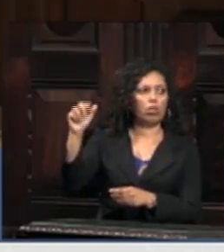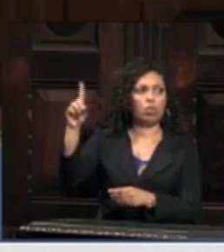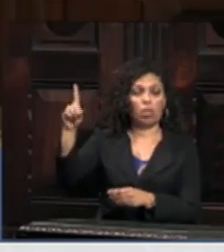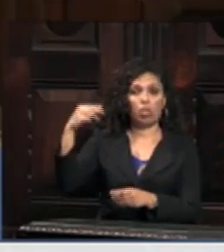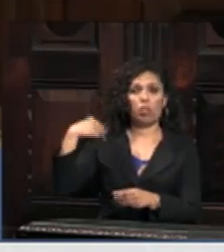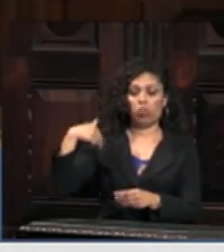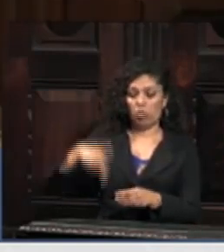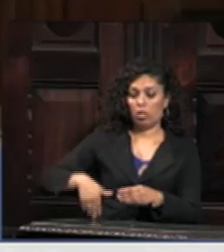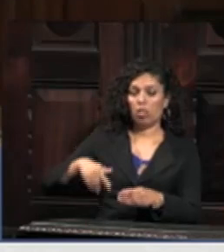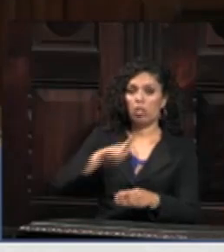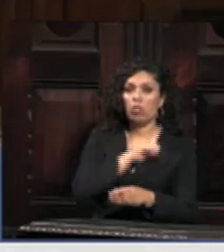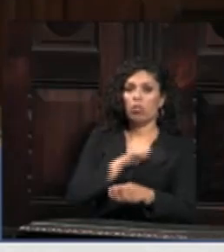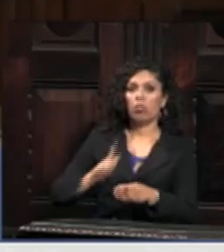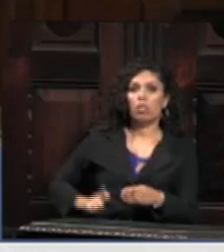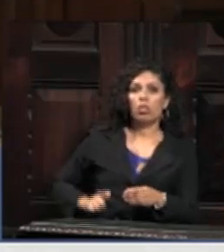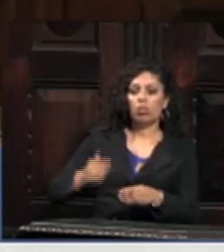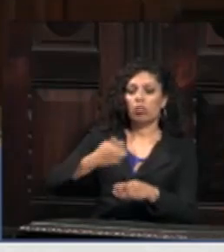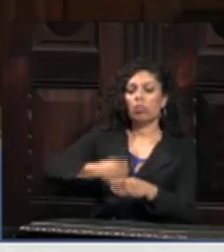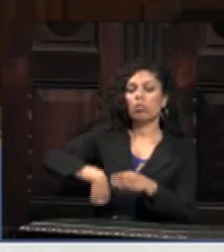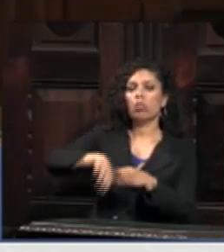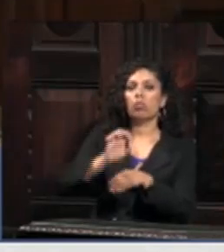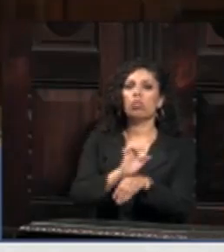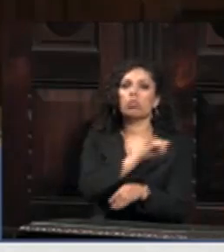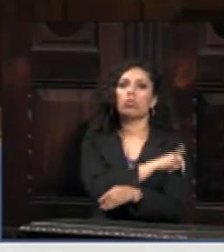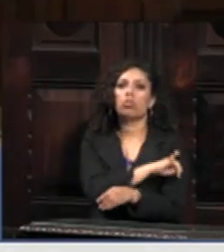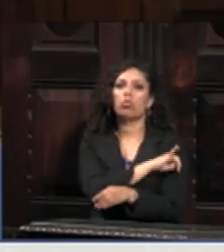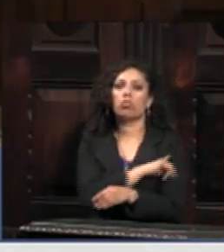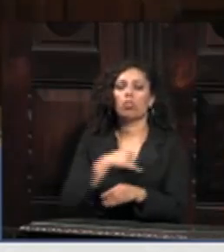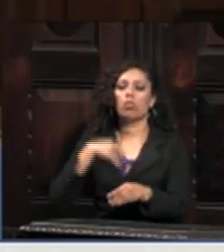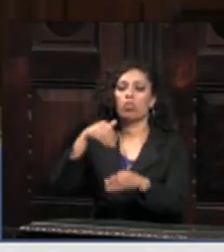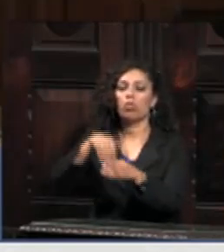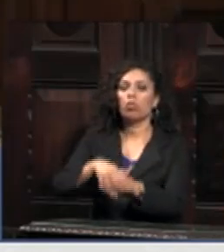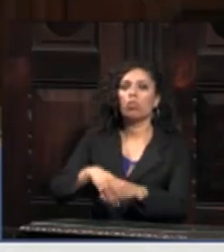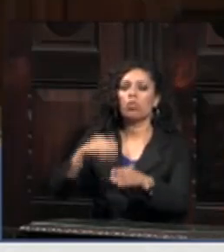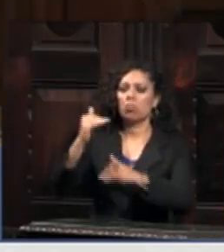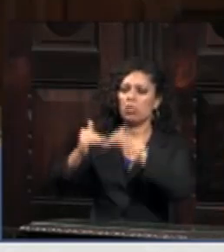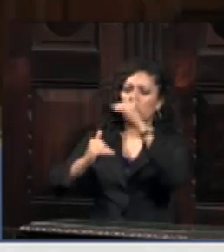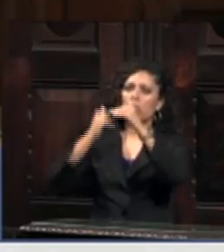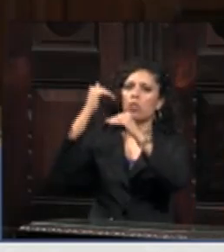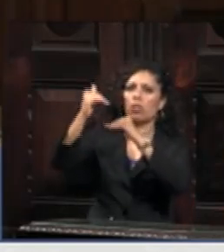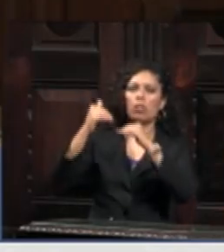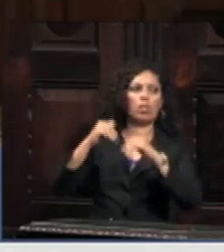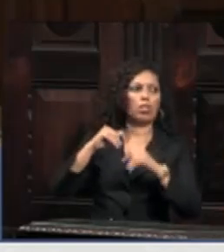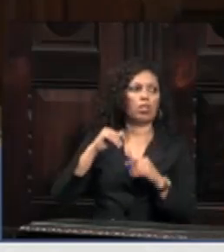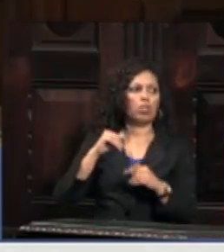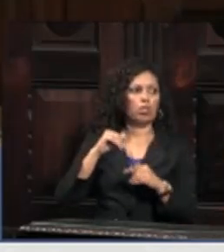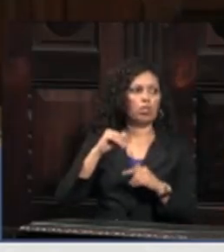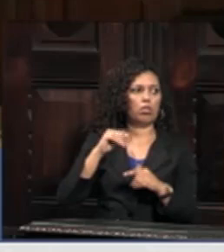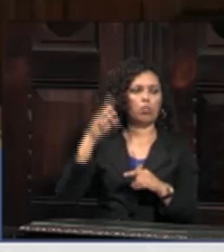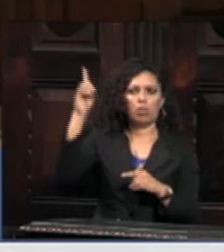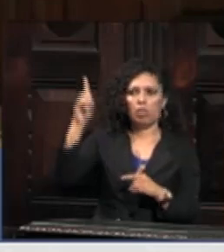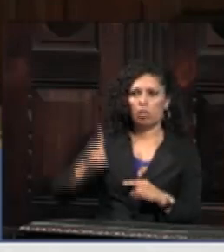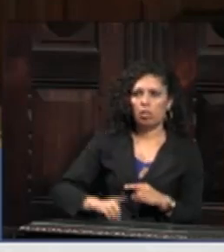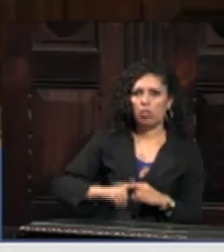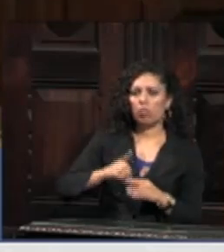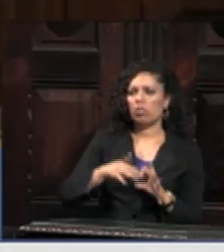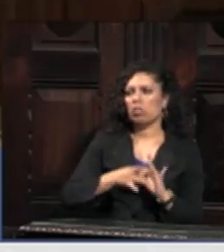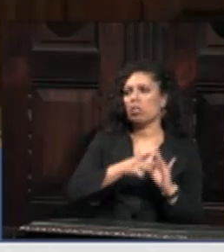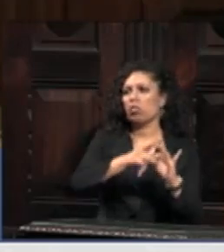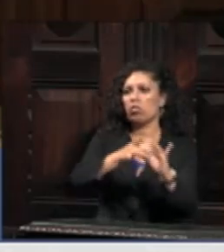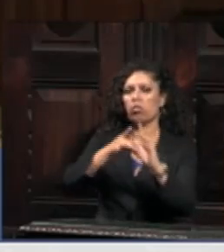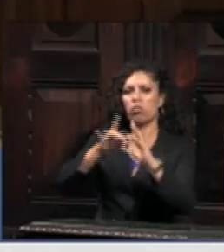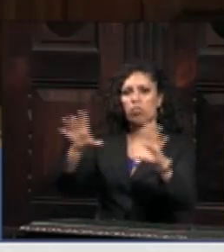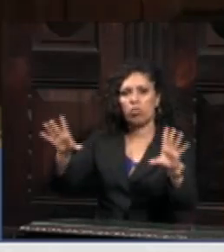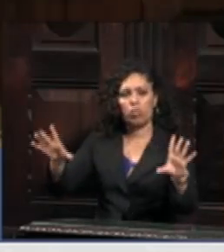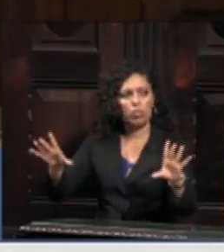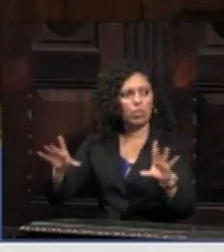Janeiro, o meu voto é pela democracia, o meu voto é pelo progressismo, o meu voto é pela defesa das liberdades,